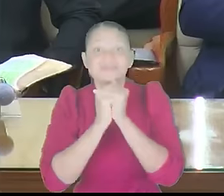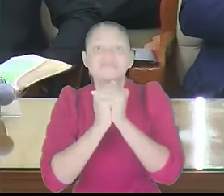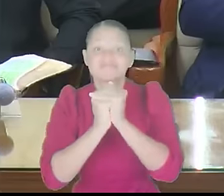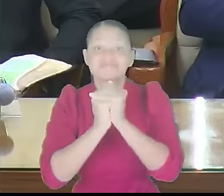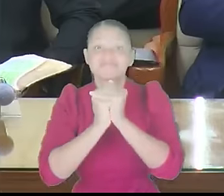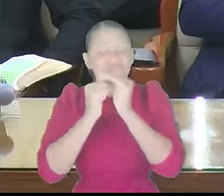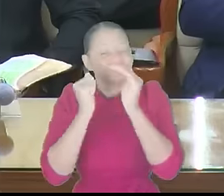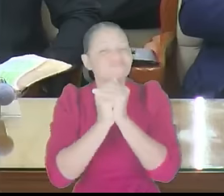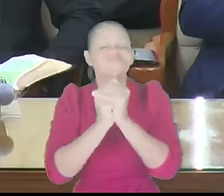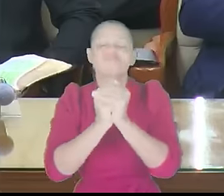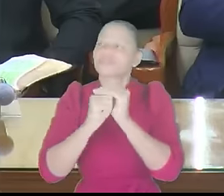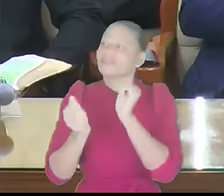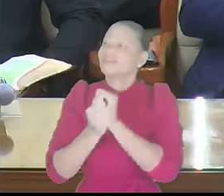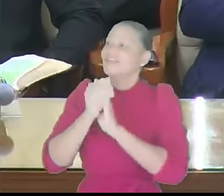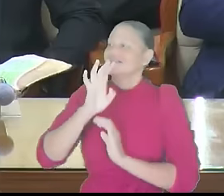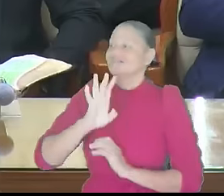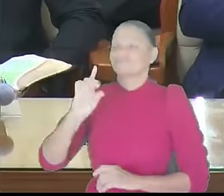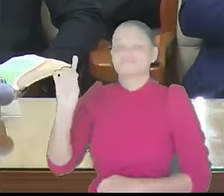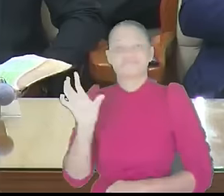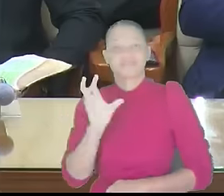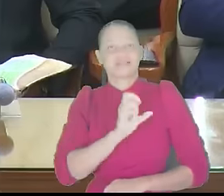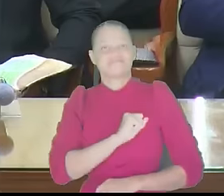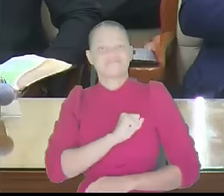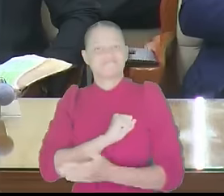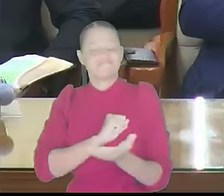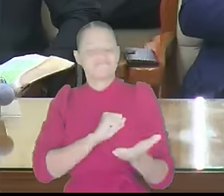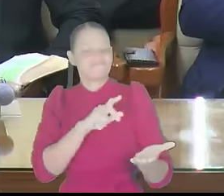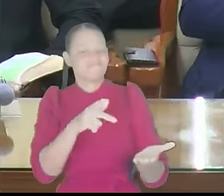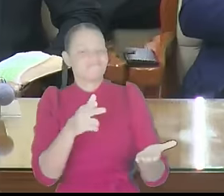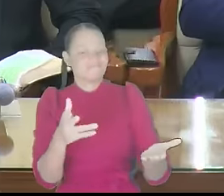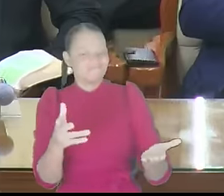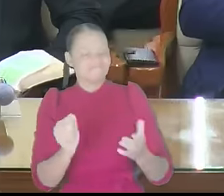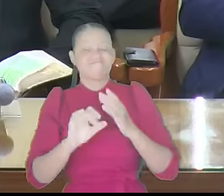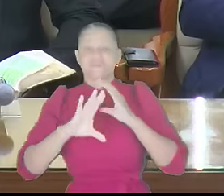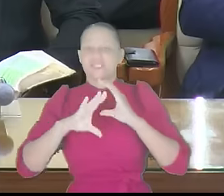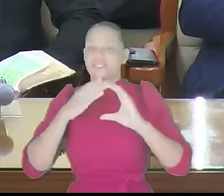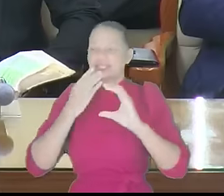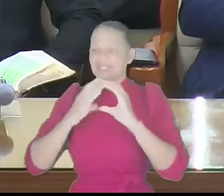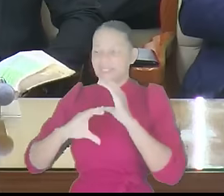Deus. Meus amados irmãos, lá em Cantares,